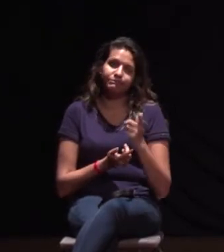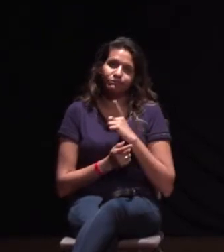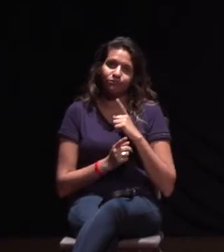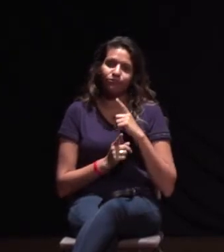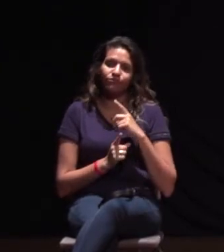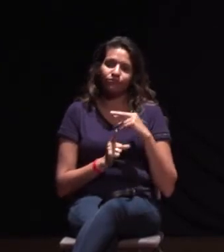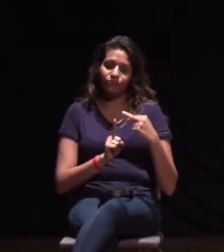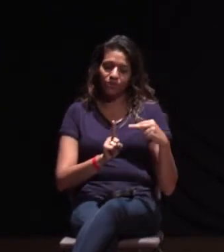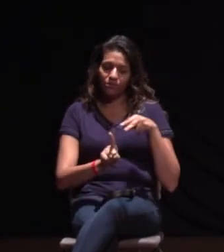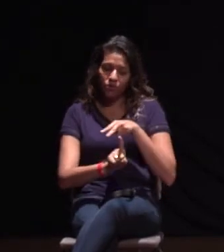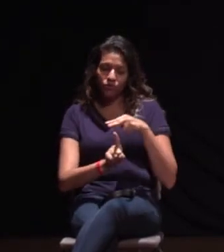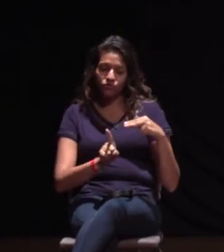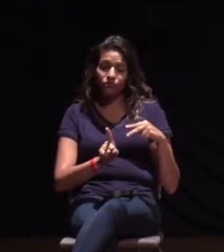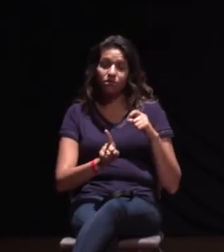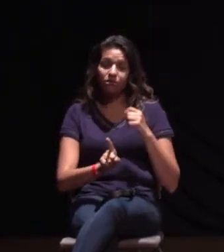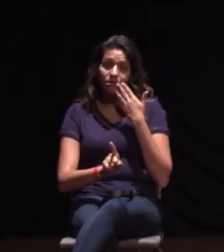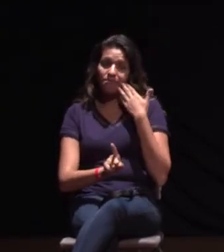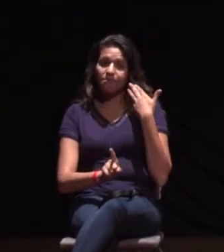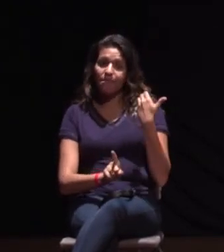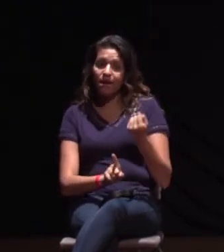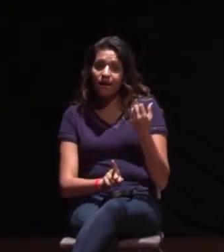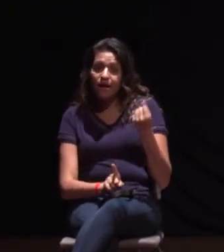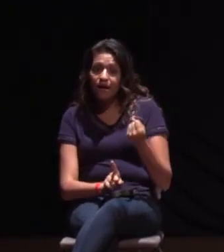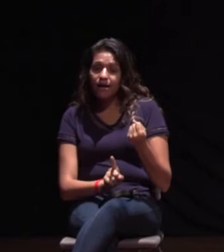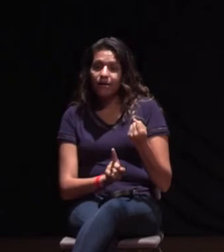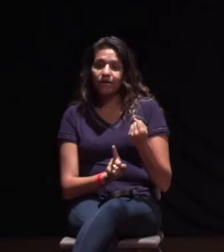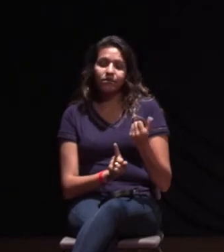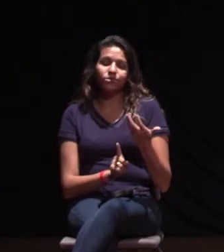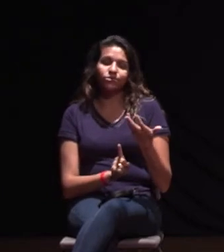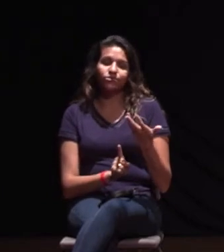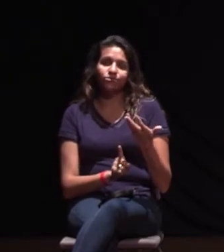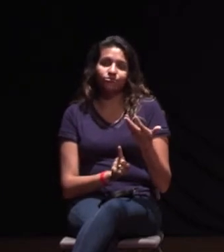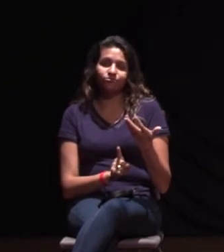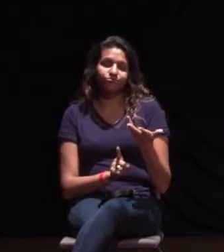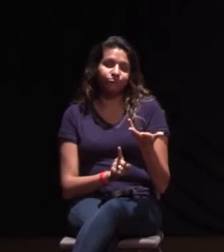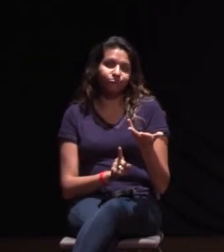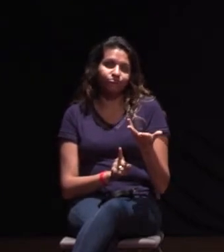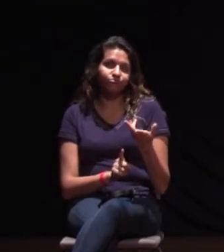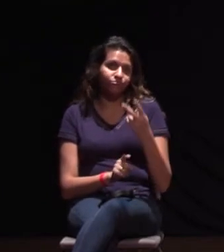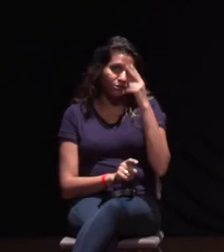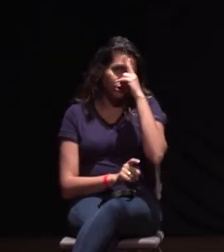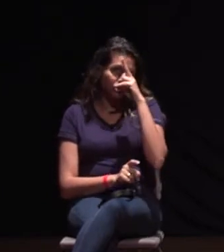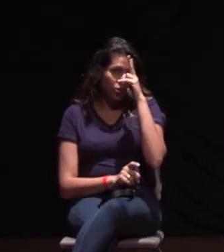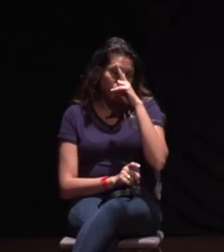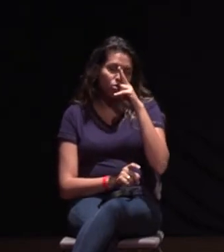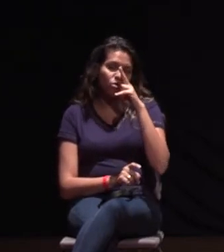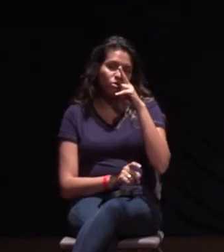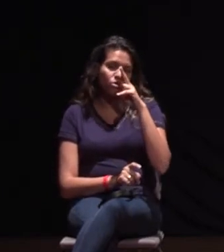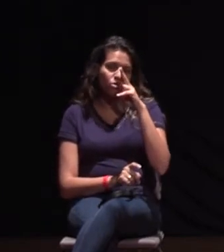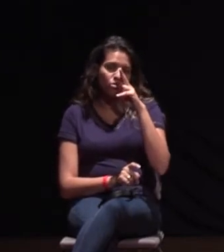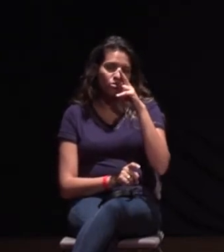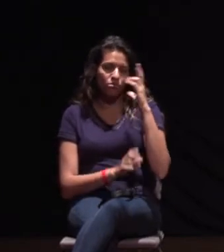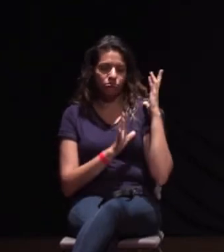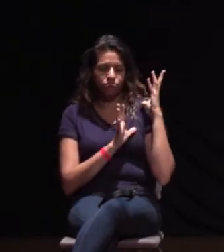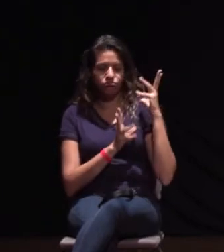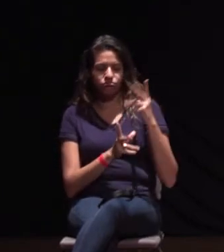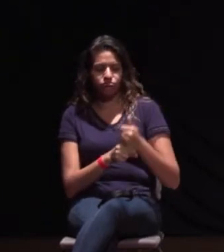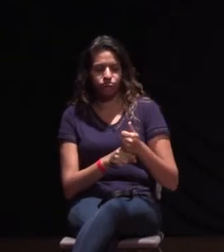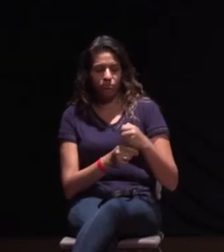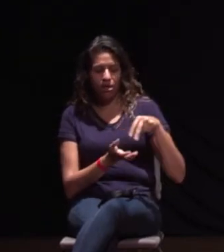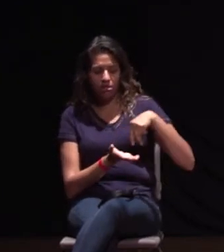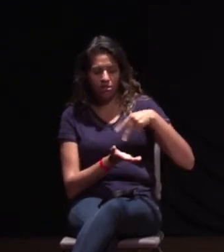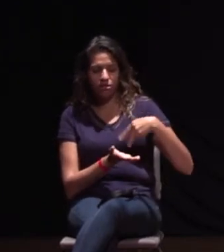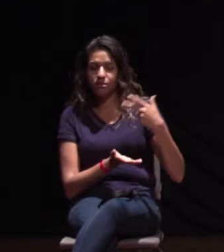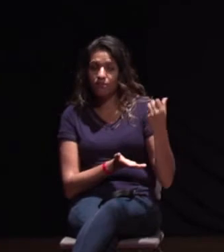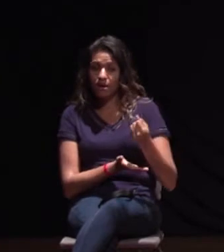uma teoria branca, de uma história de danças de coreógrafos brancos, etc., etc.,